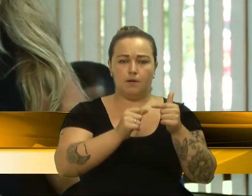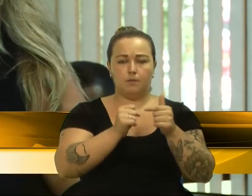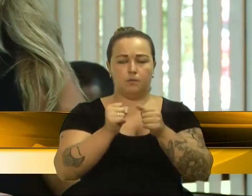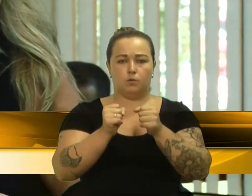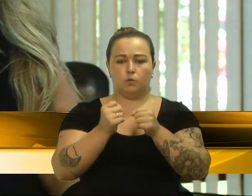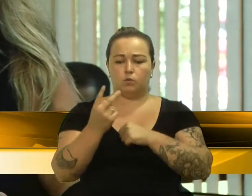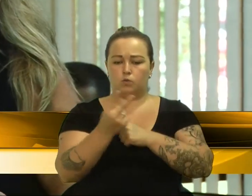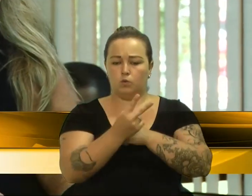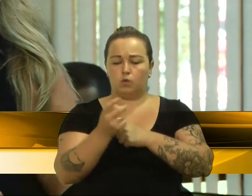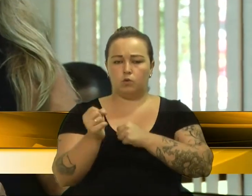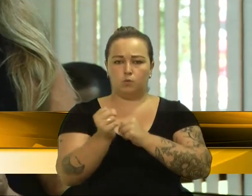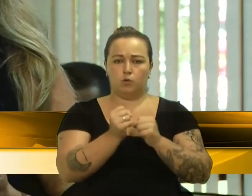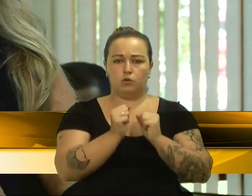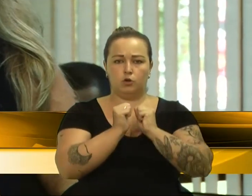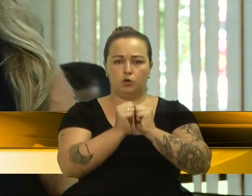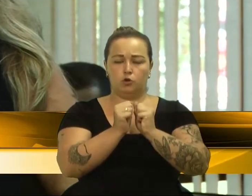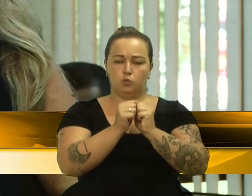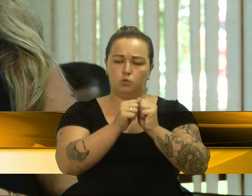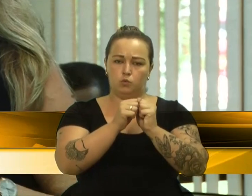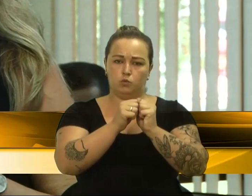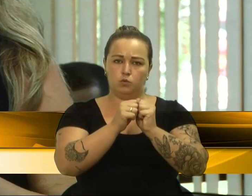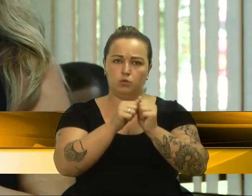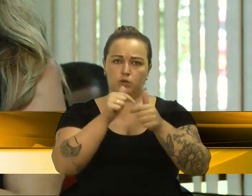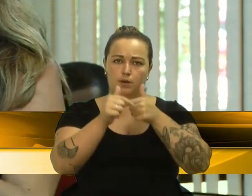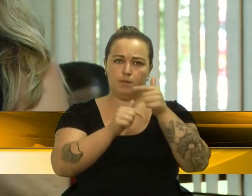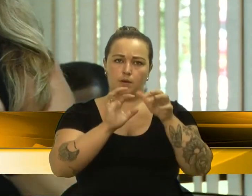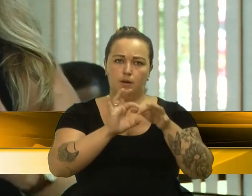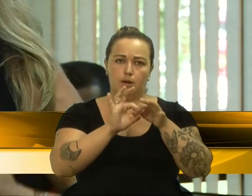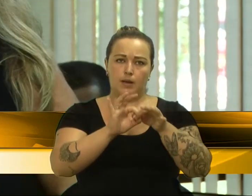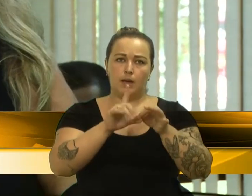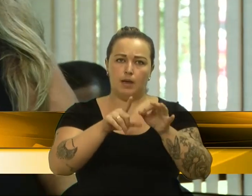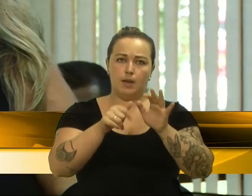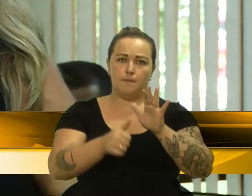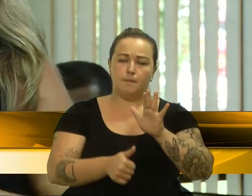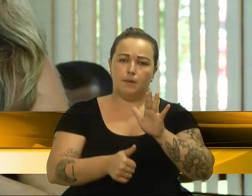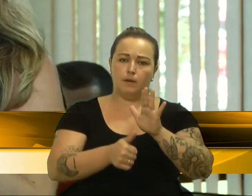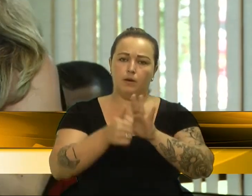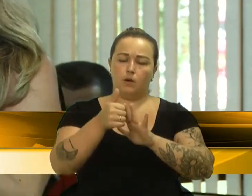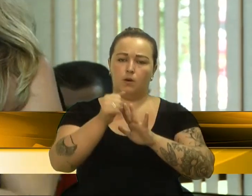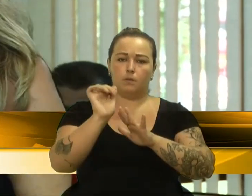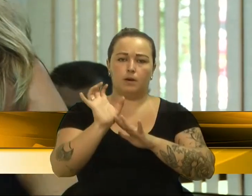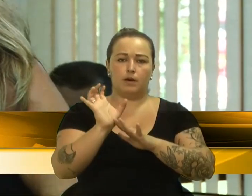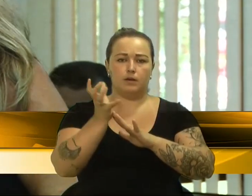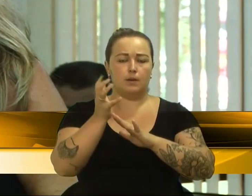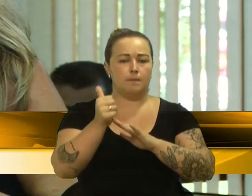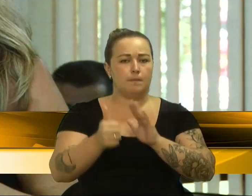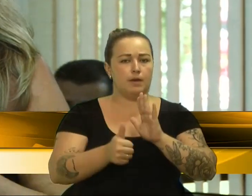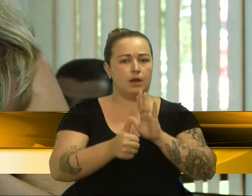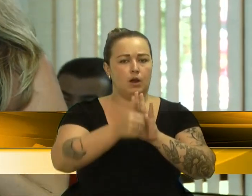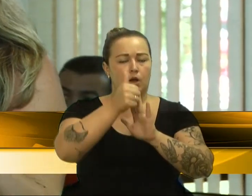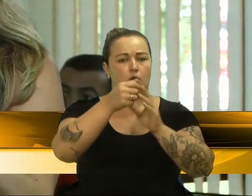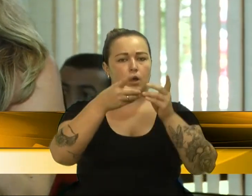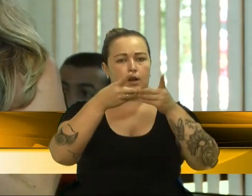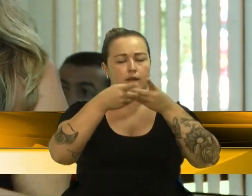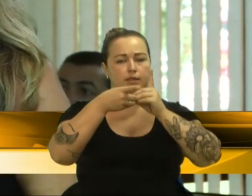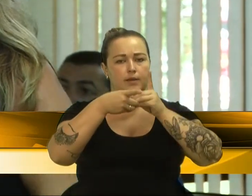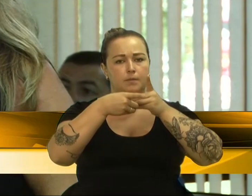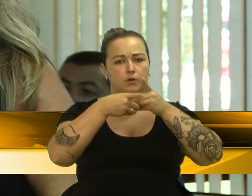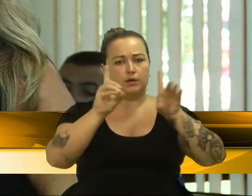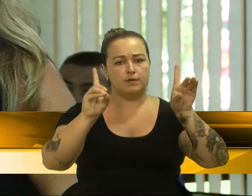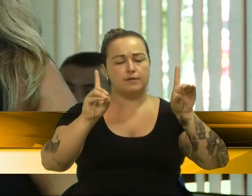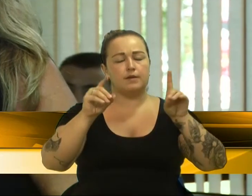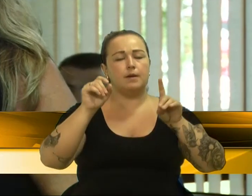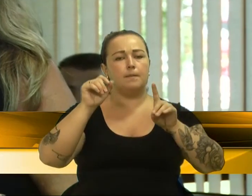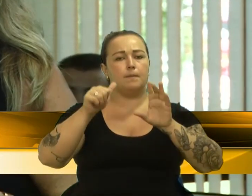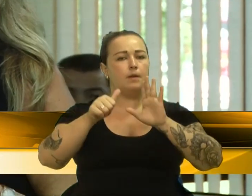o judiciário, melhor a situação ocorre, melhor a democracia ocorre, melhor para a